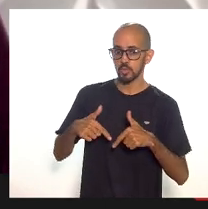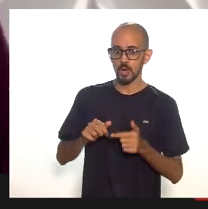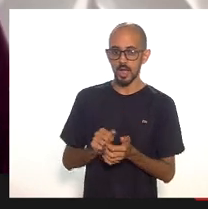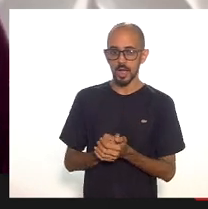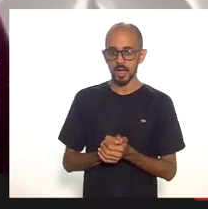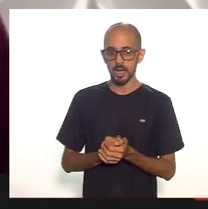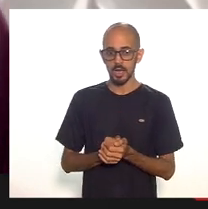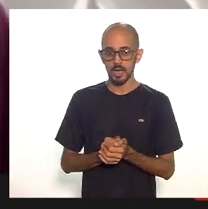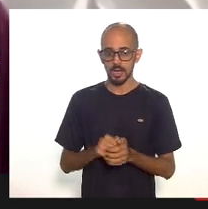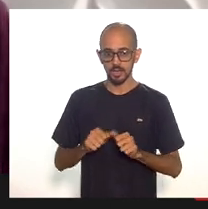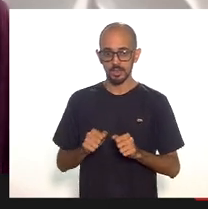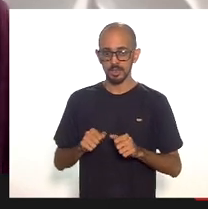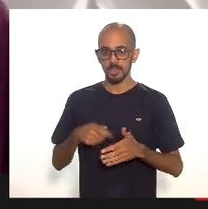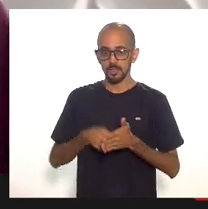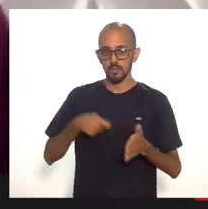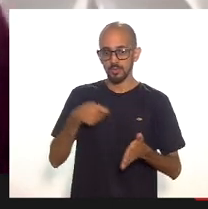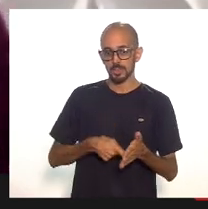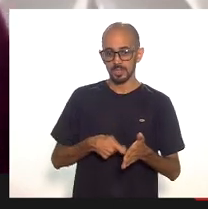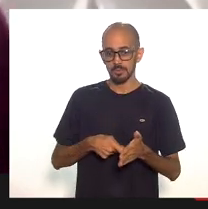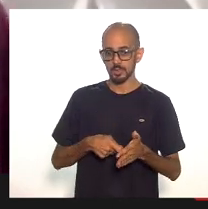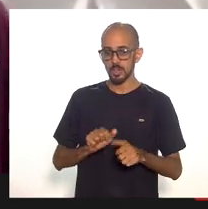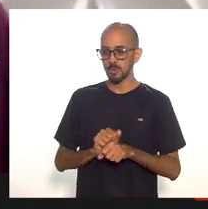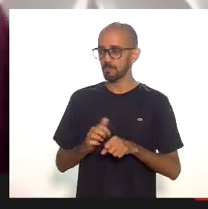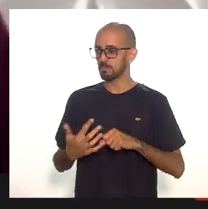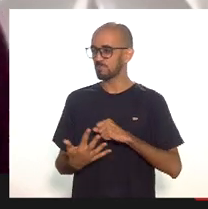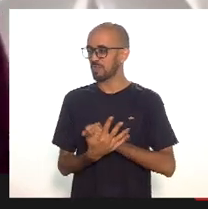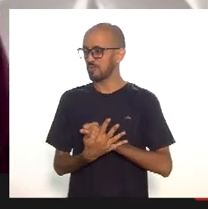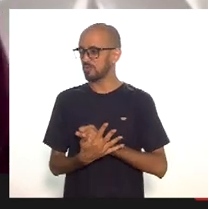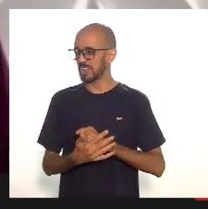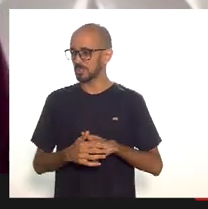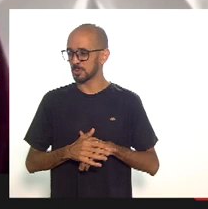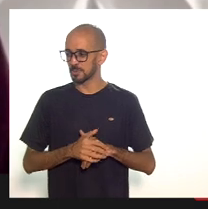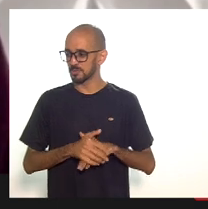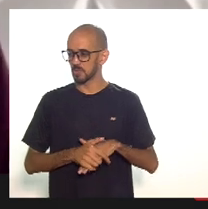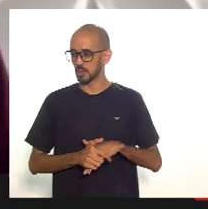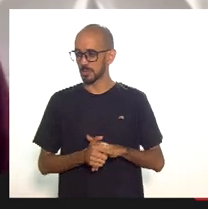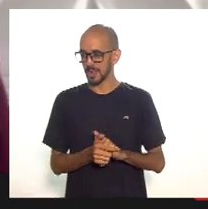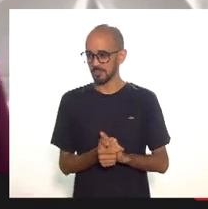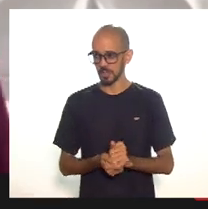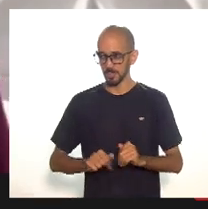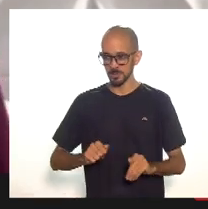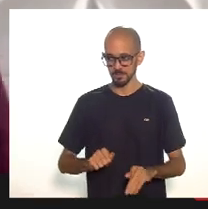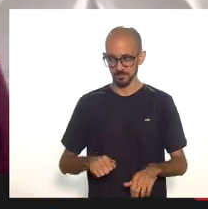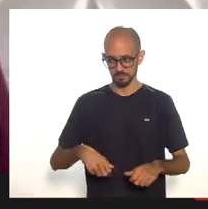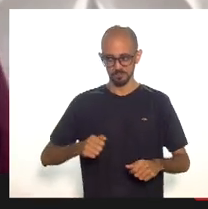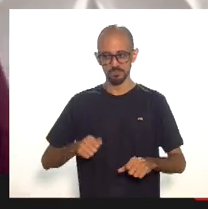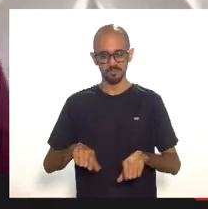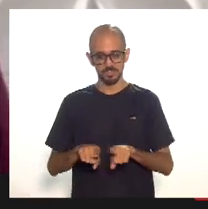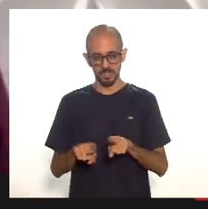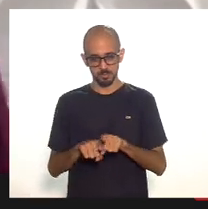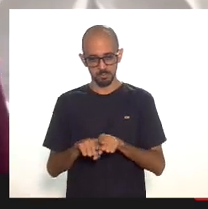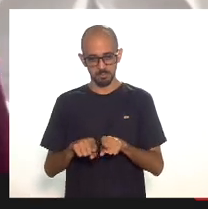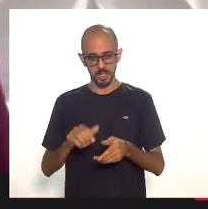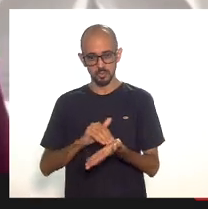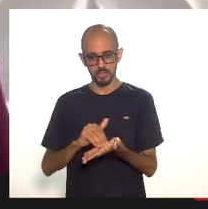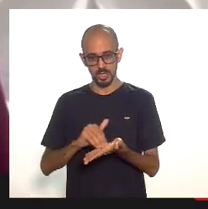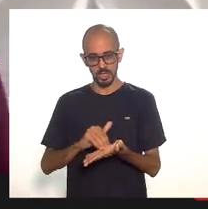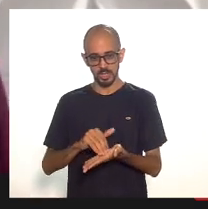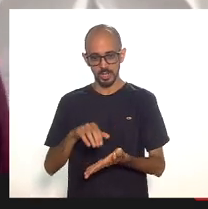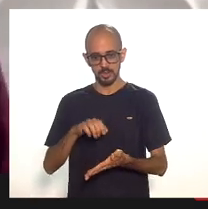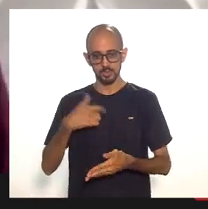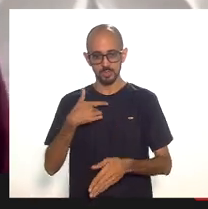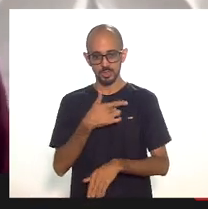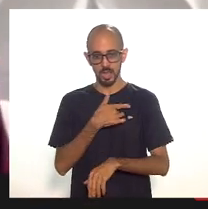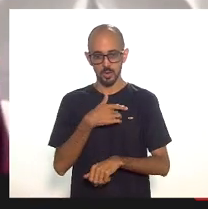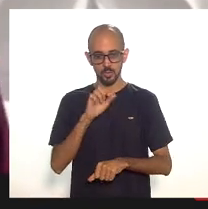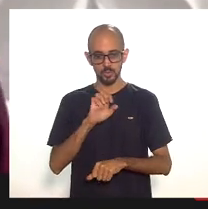no enfrentamento ao Covid. Como presidente da Comissão de Saúde do Estado do Rio de Janeiro, o que eu tenho visto esse tempo todo como